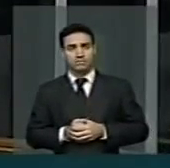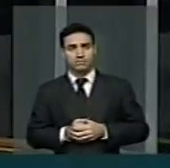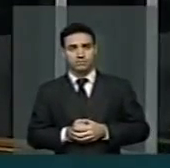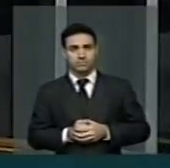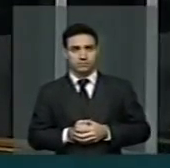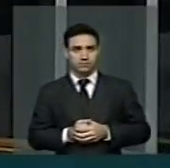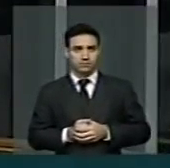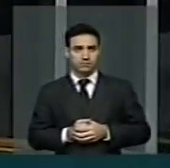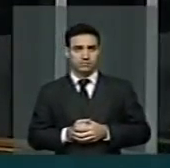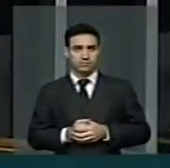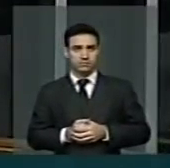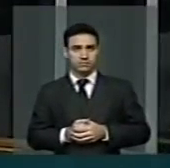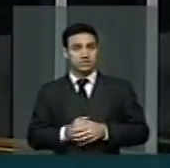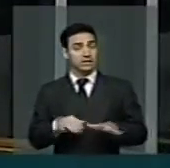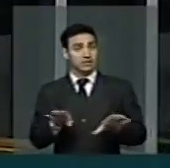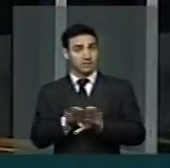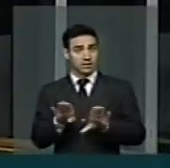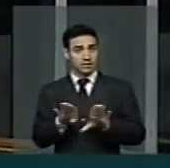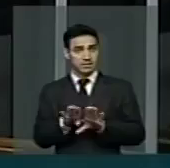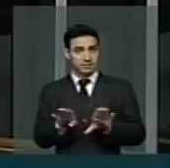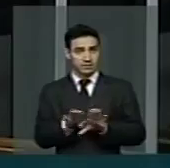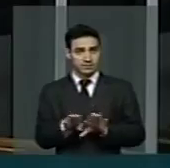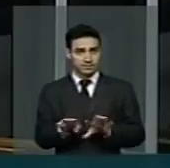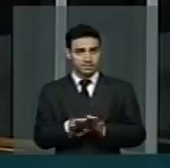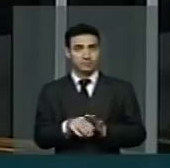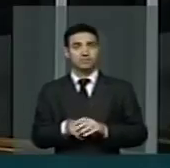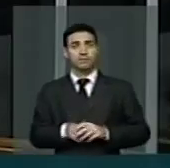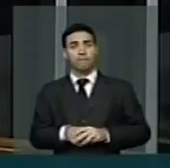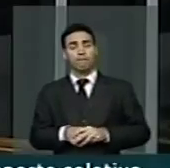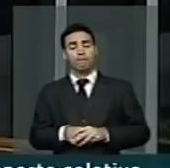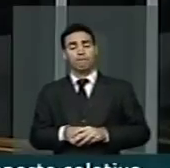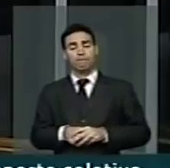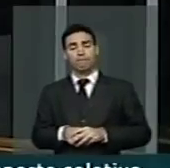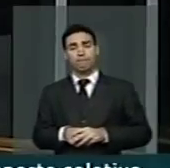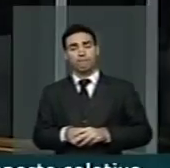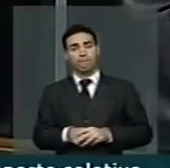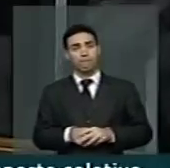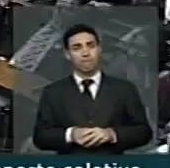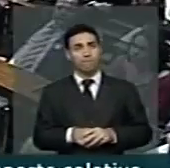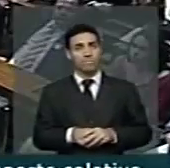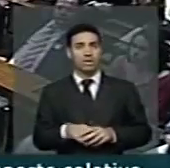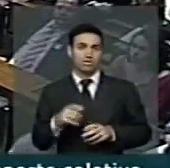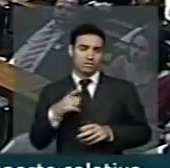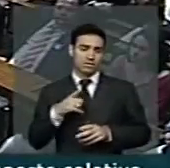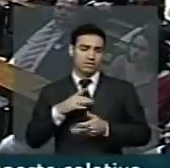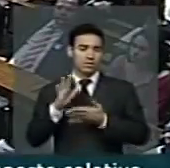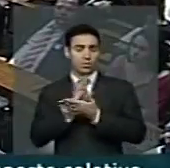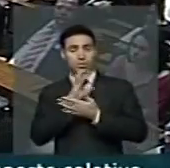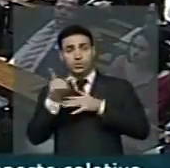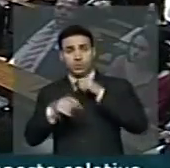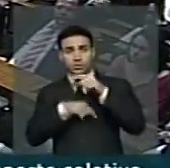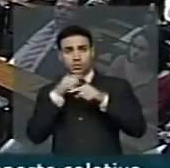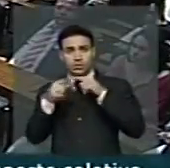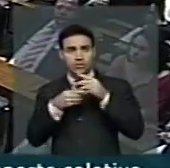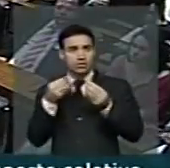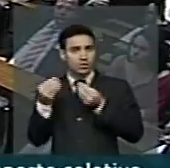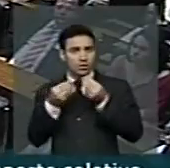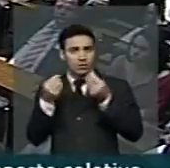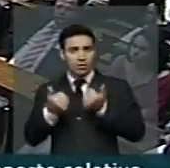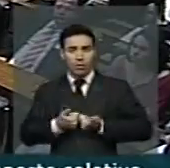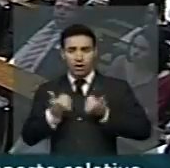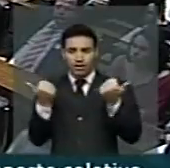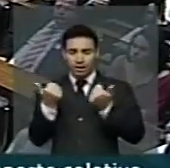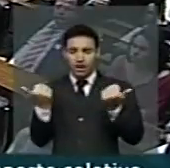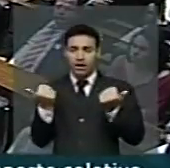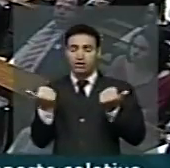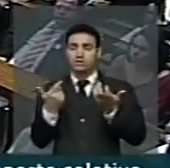Entre outras coisas, e além de suscitar, evidentemente, questionamentos quanto à qualidade e transparência na prestação